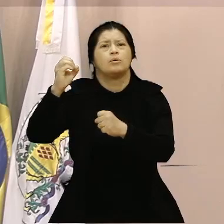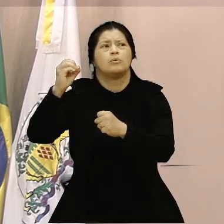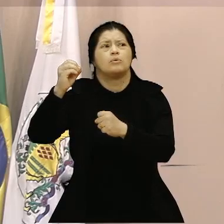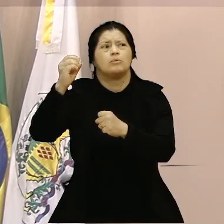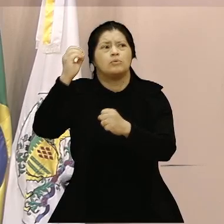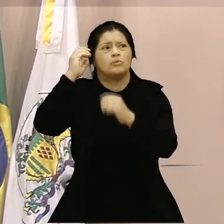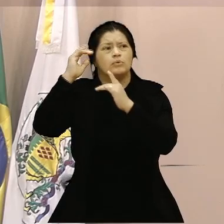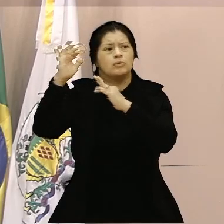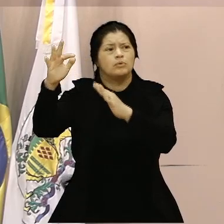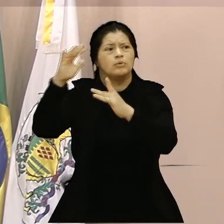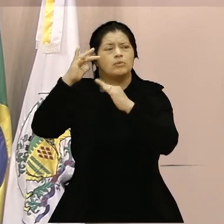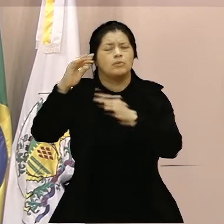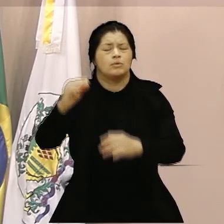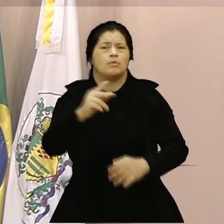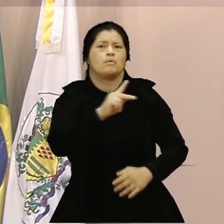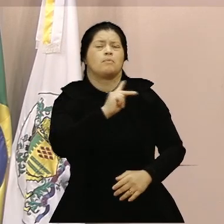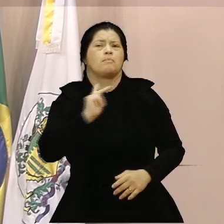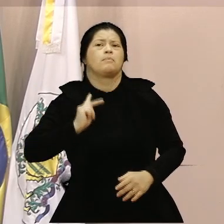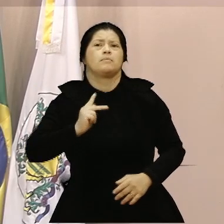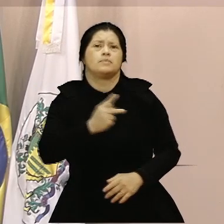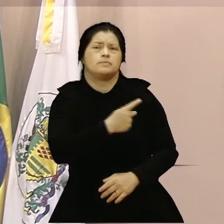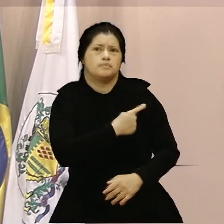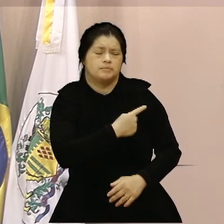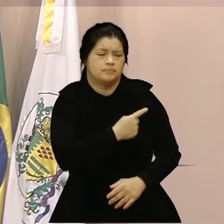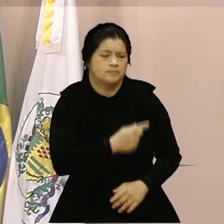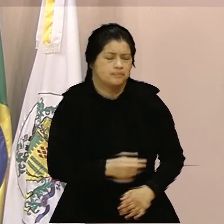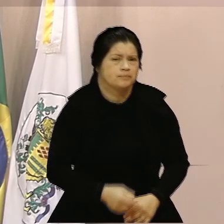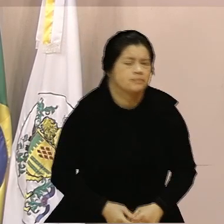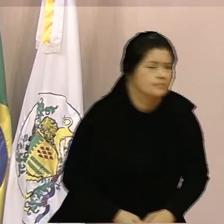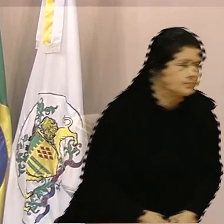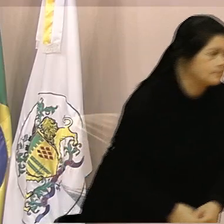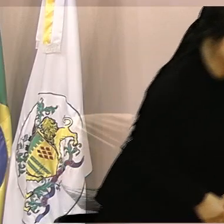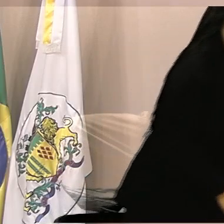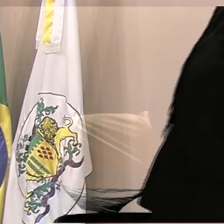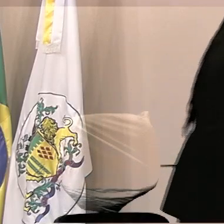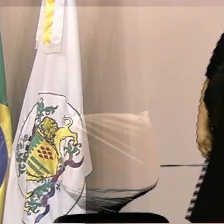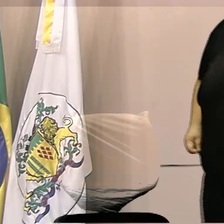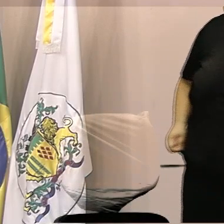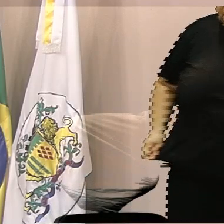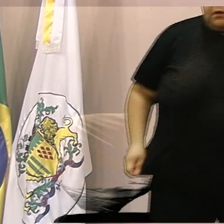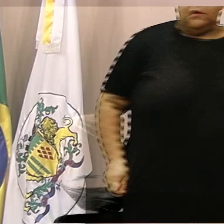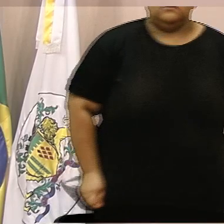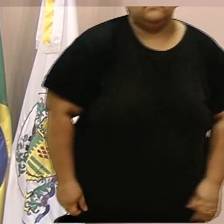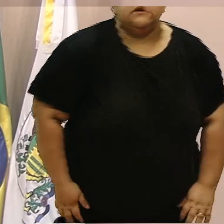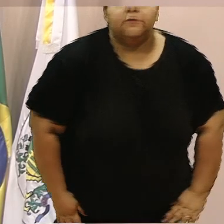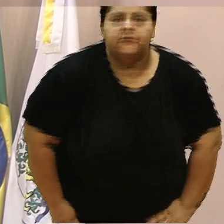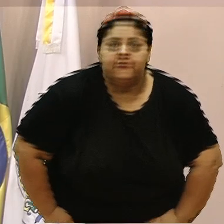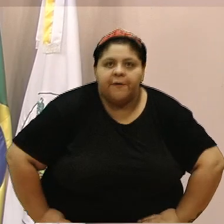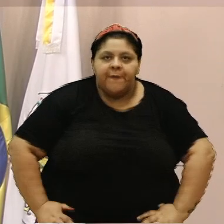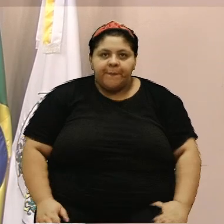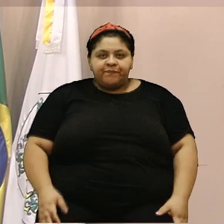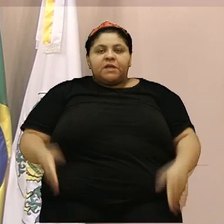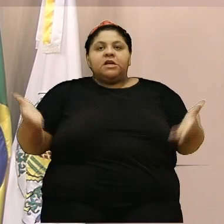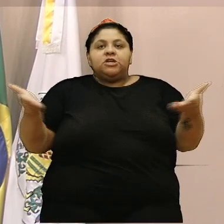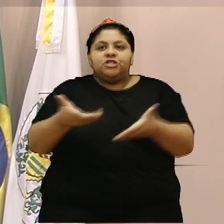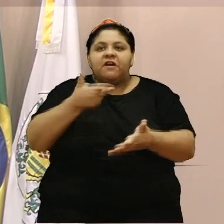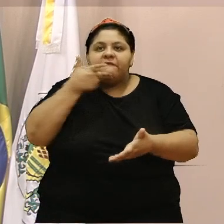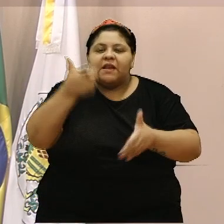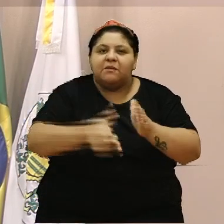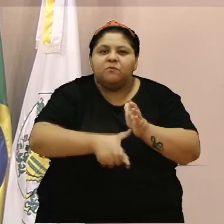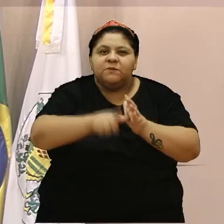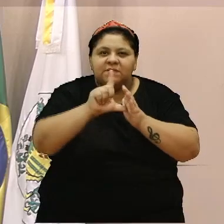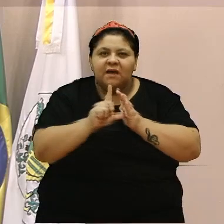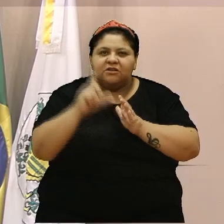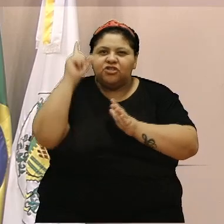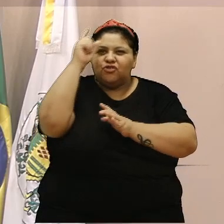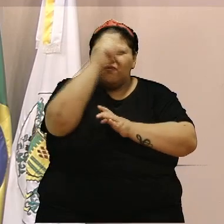tem falado bastante, falamos na legislatura anterior também aqui, sobre essa dificuldade, sobre a fila de espera para consultas